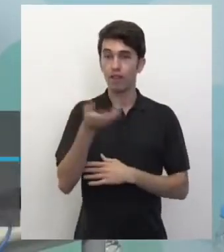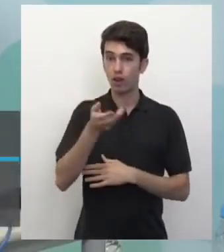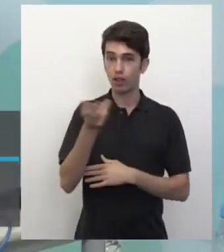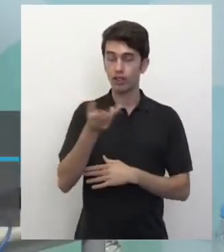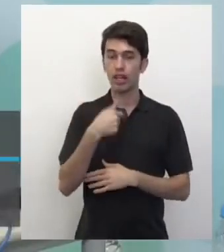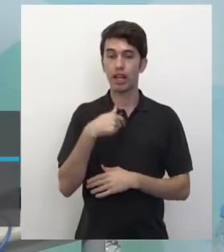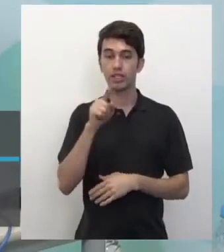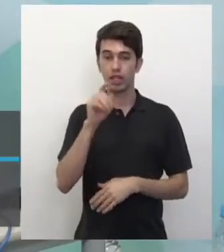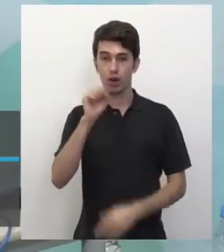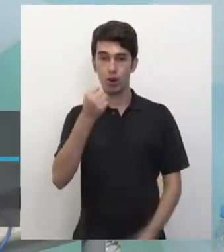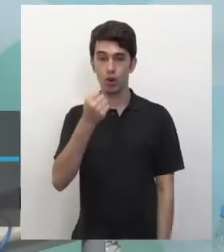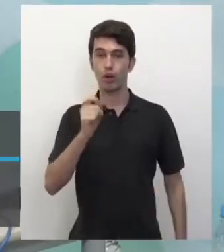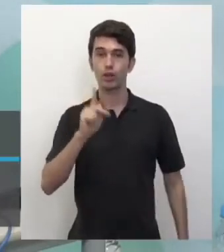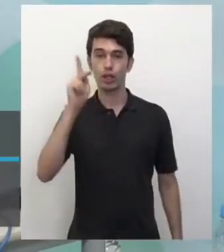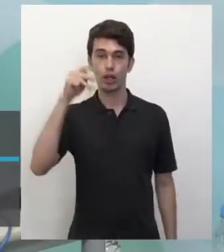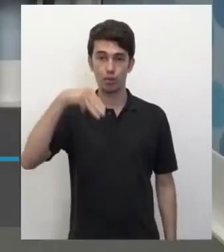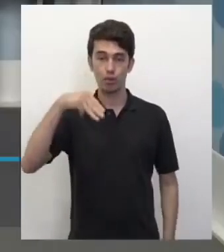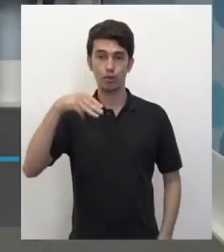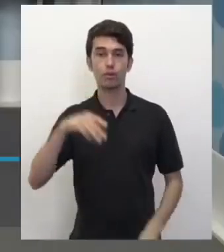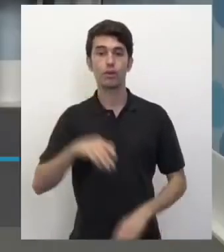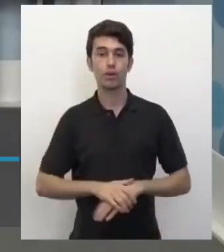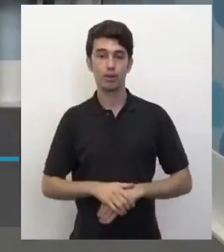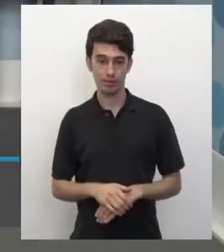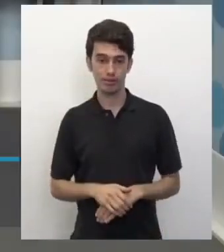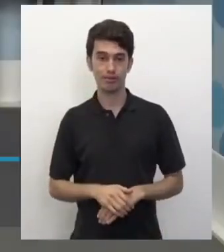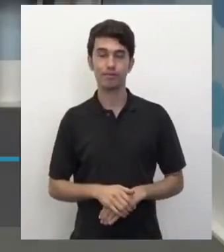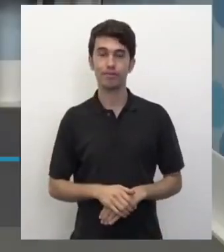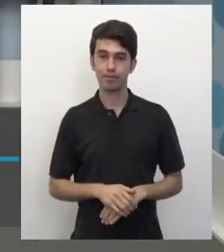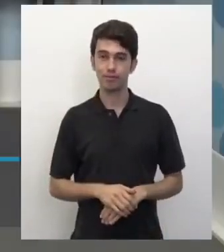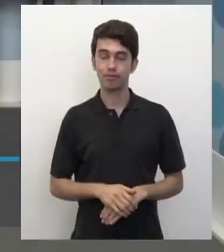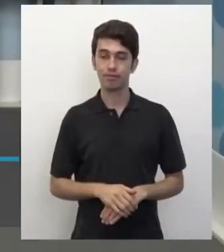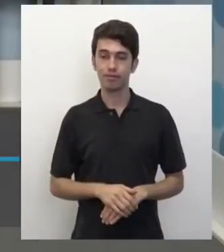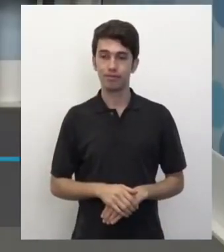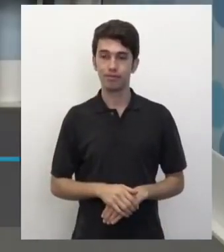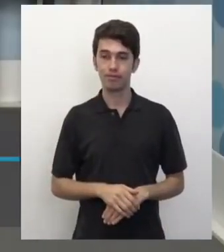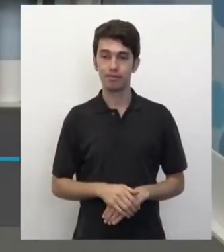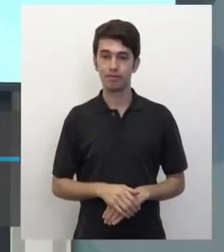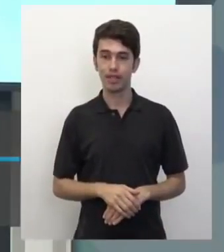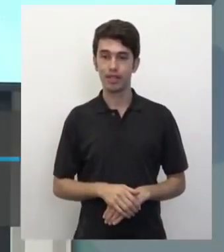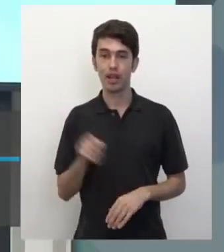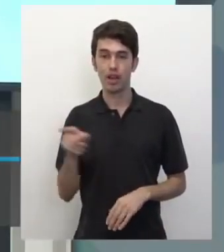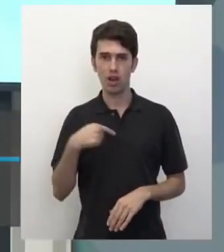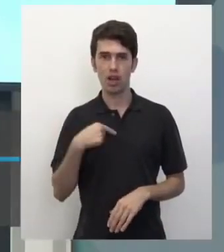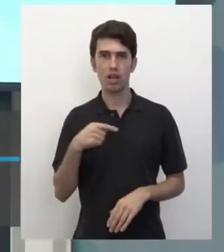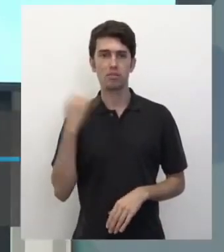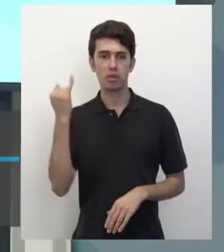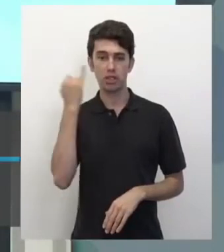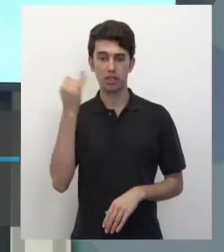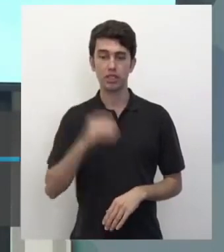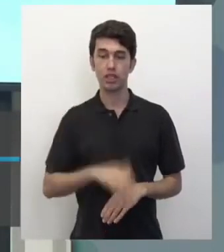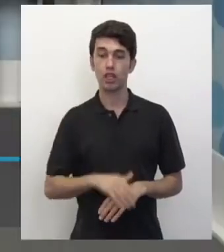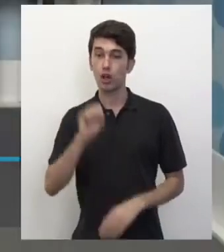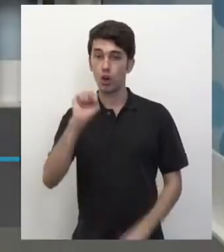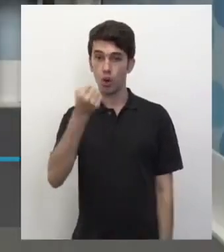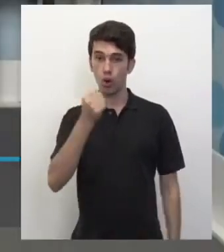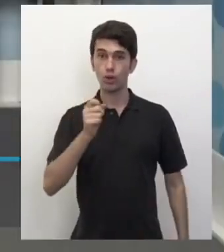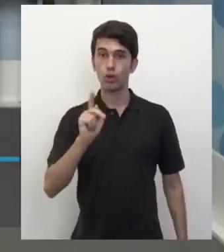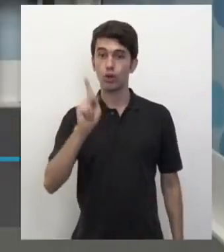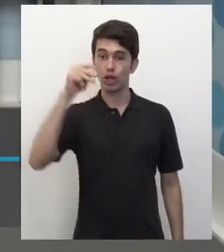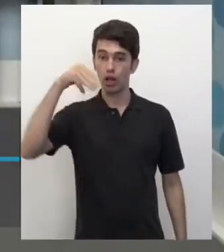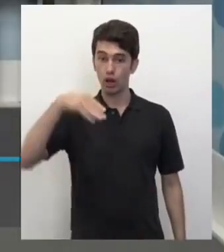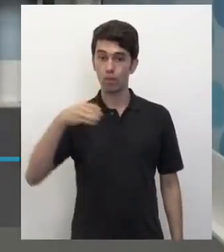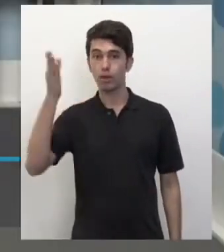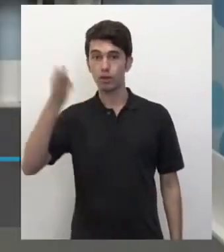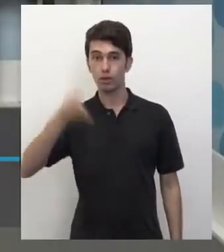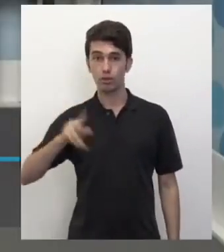ciclista é 8 km por hora. Importantíssimo, Legal né? isso, né? Importantíssimo. Olha, professor, Bacana. repete aí, Tony. Pessoal, 8 km por